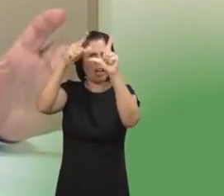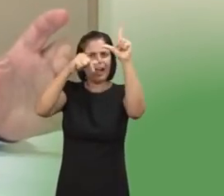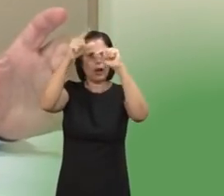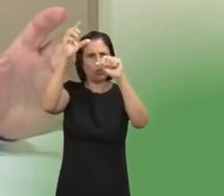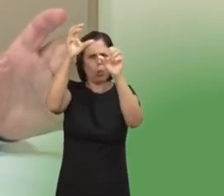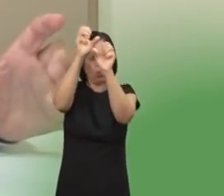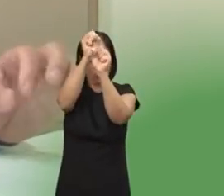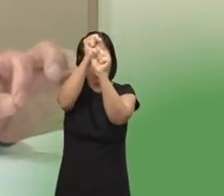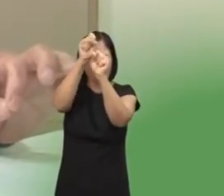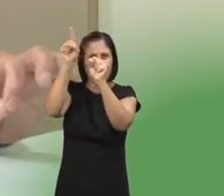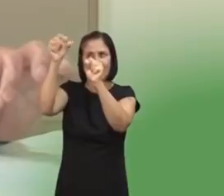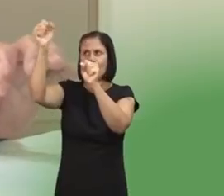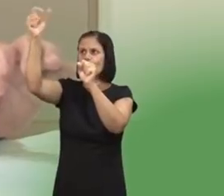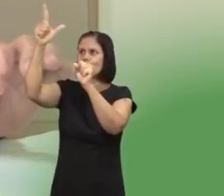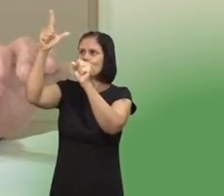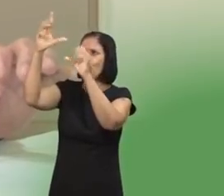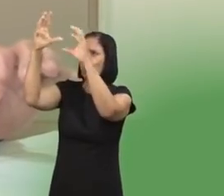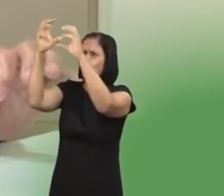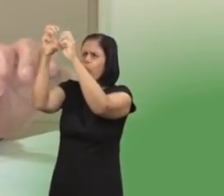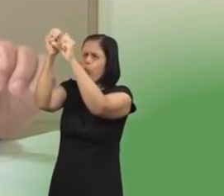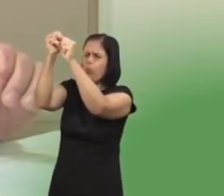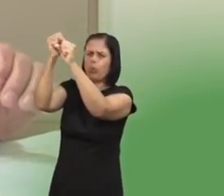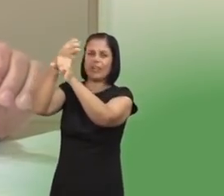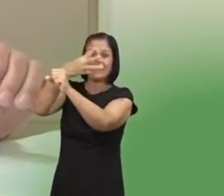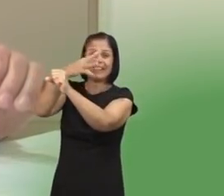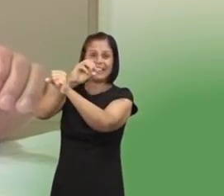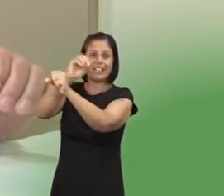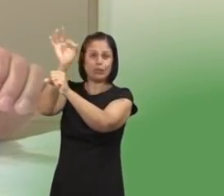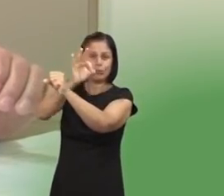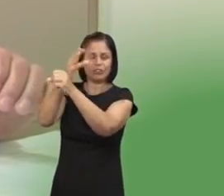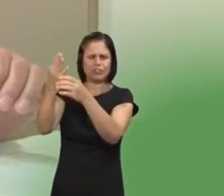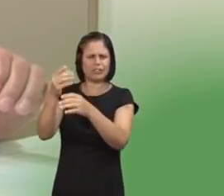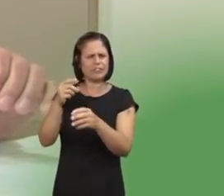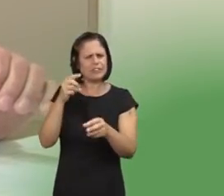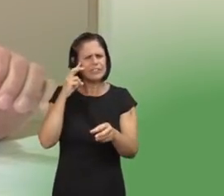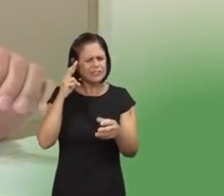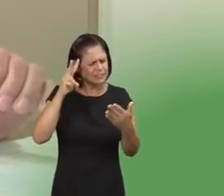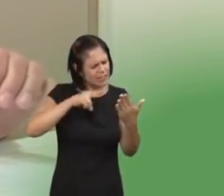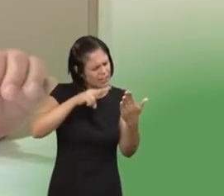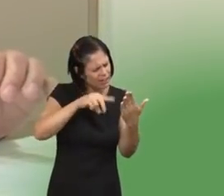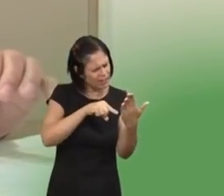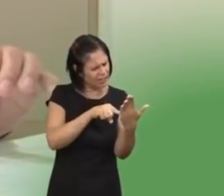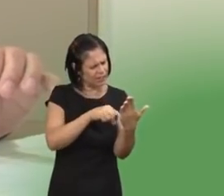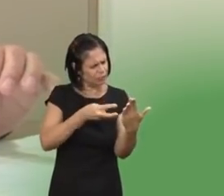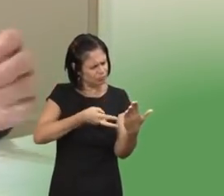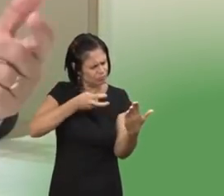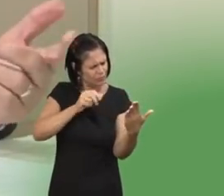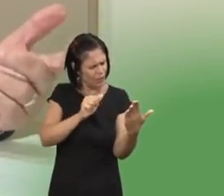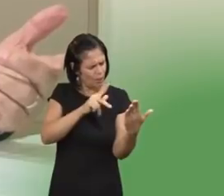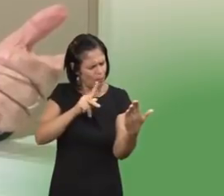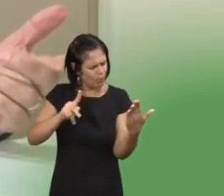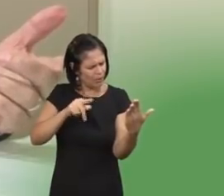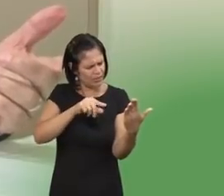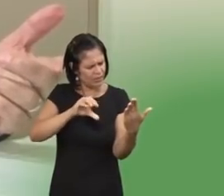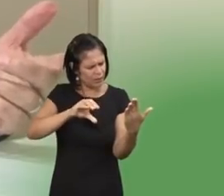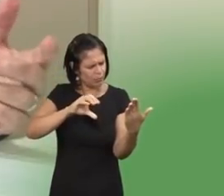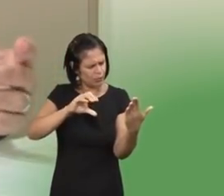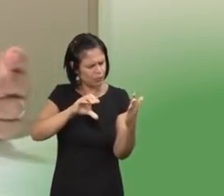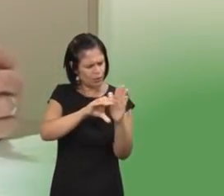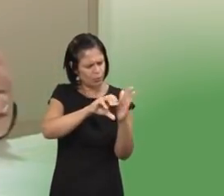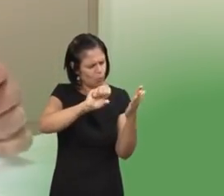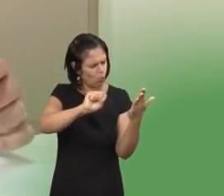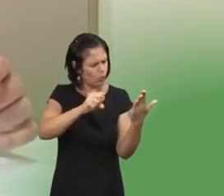semelhantemente à noite. Aí quando você vê essa descrição do toque dessa trombeta, você está vendo aqui em Apocalipse